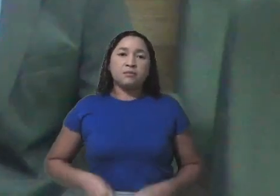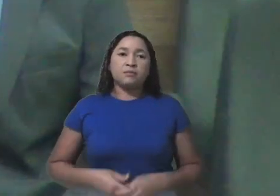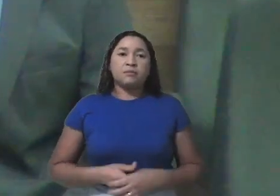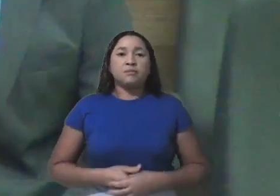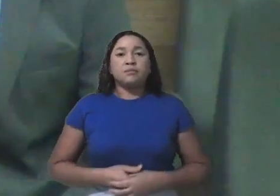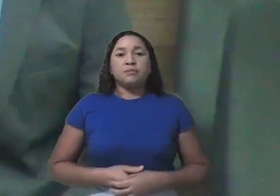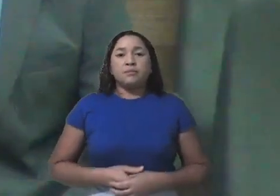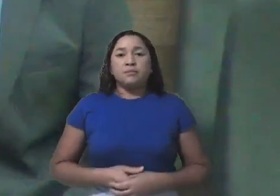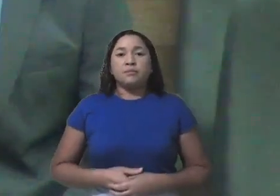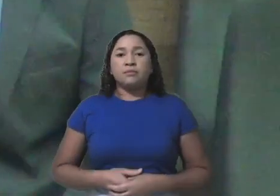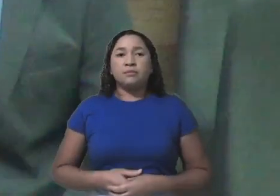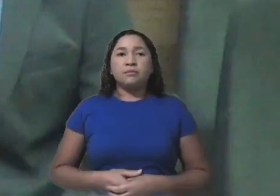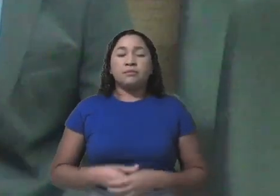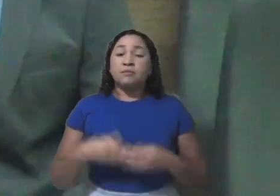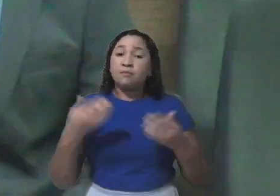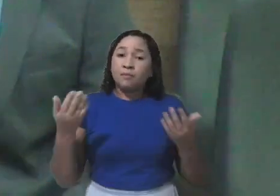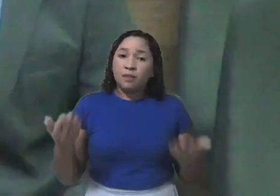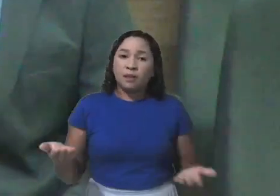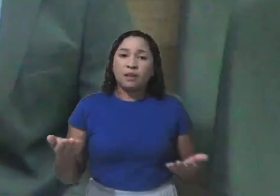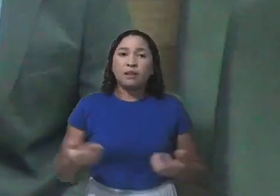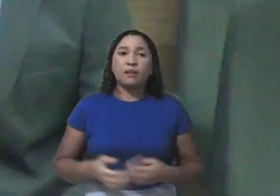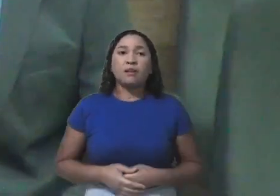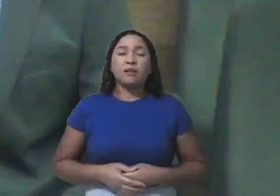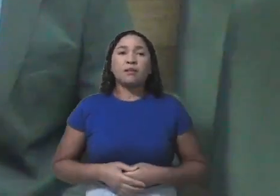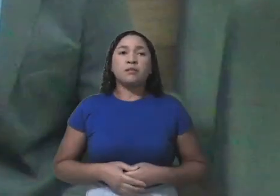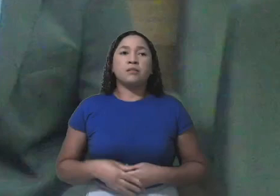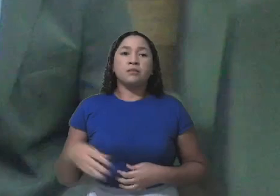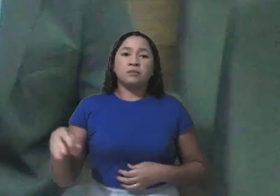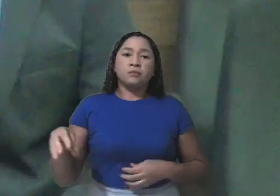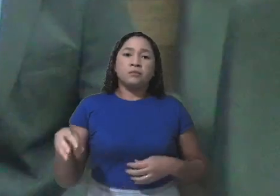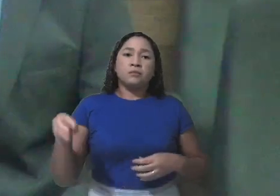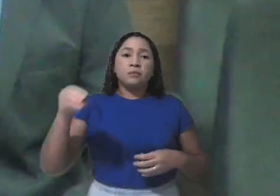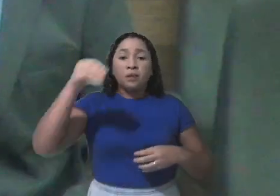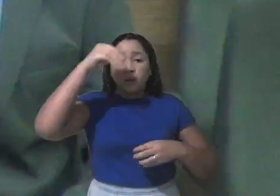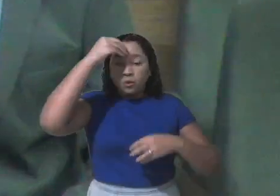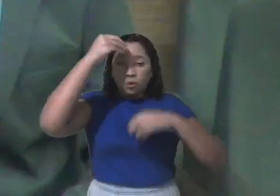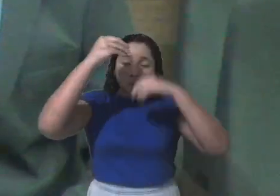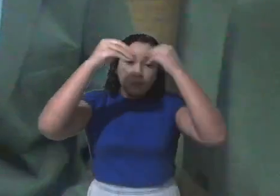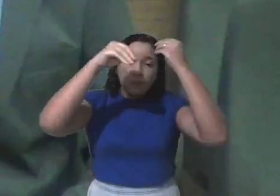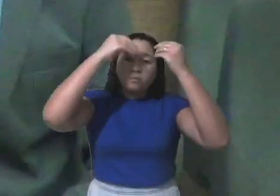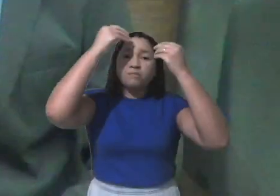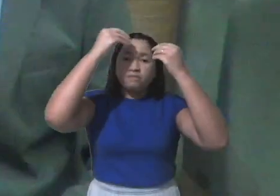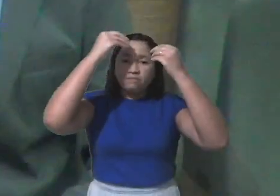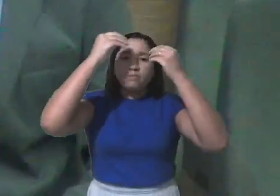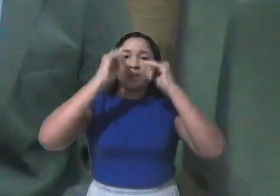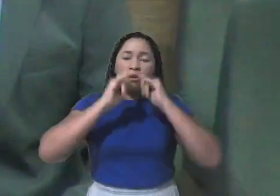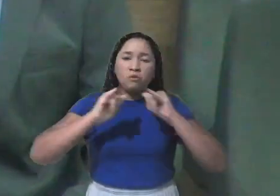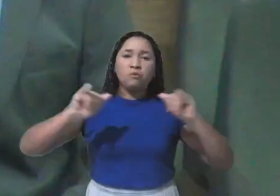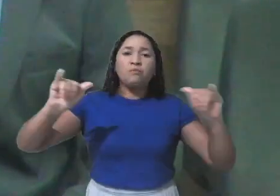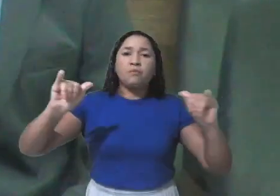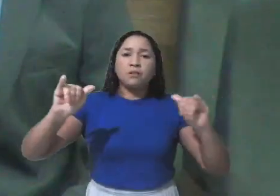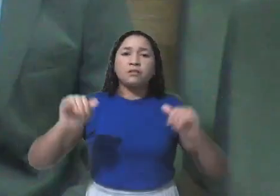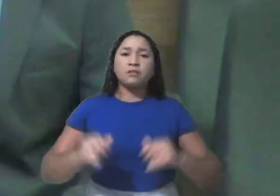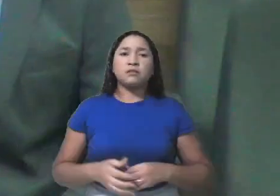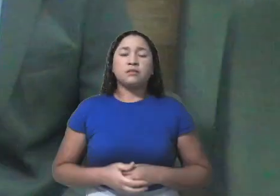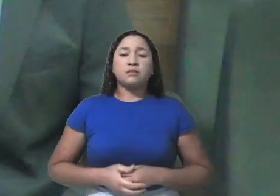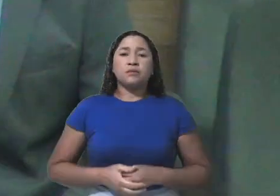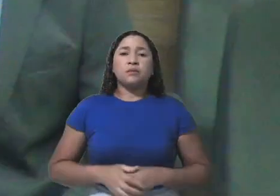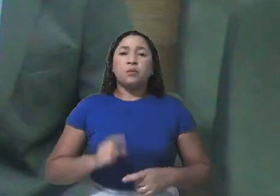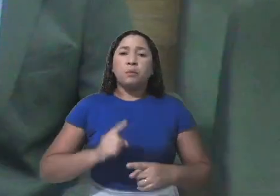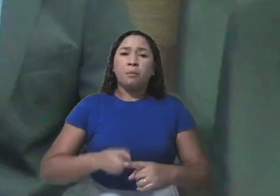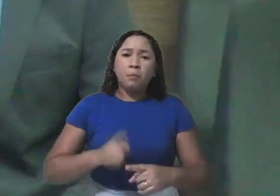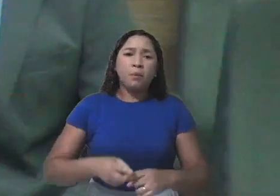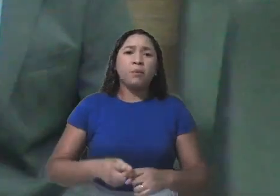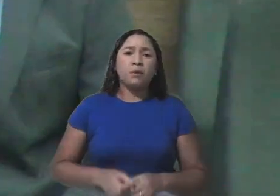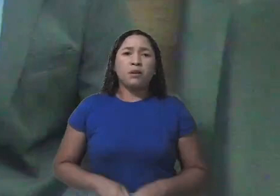Então, que guardemos essa informação, ela é importantíssima para entendermos o porquê a igreja é arrebatada